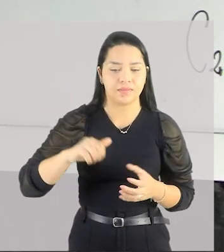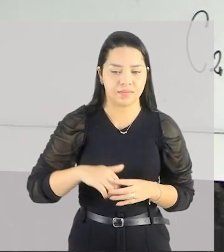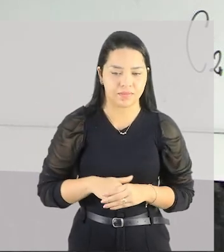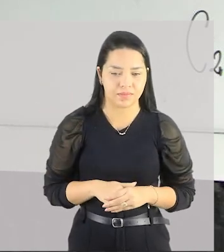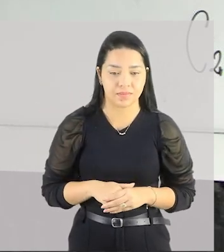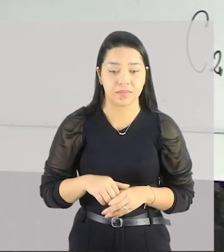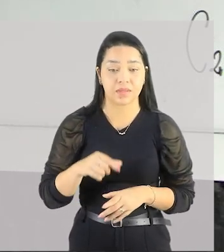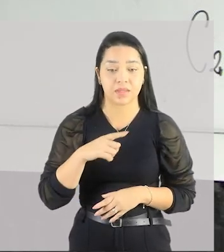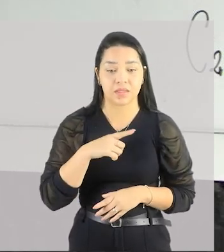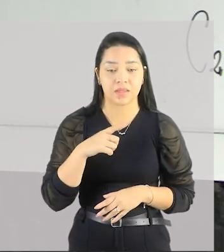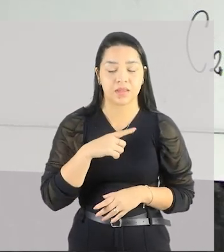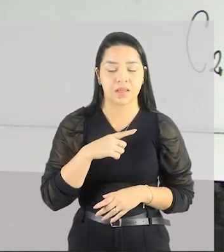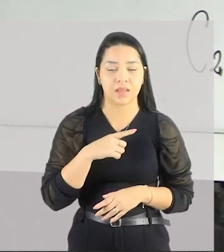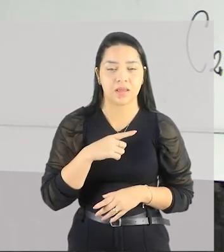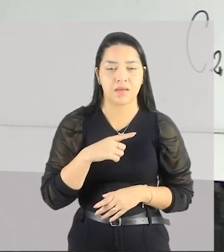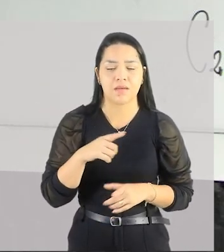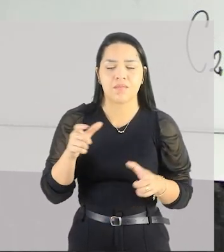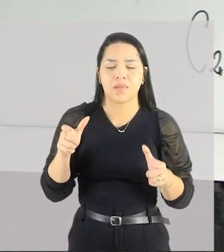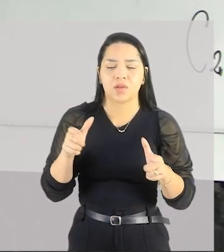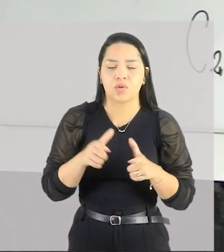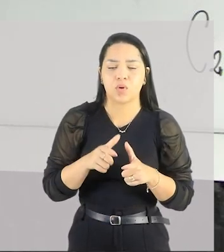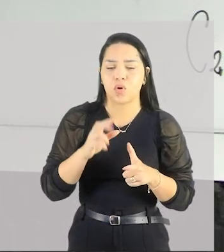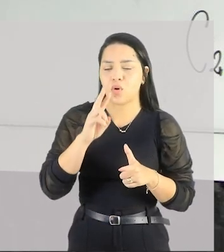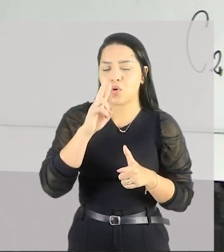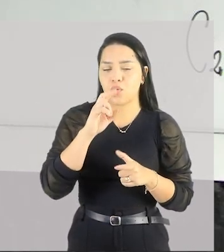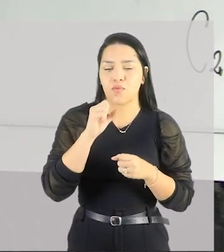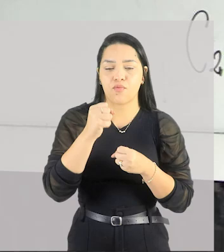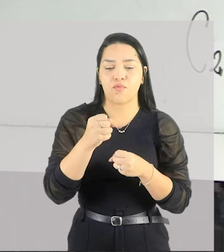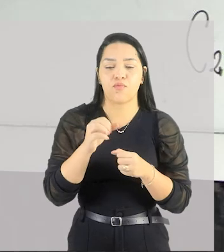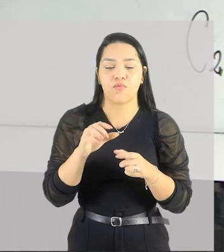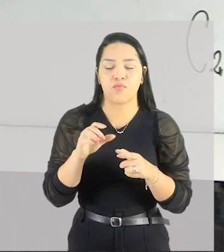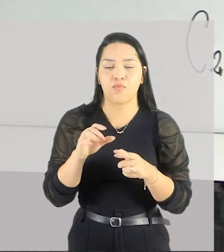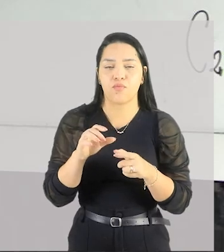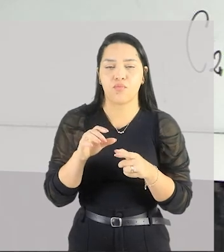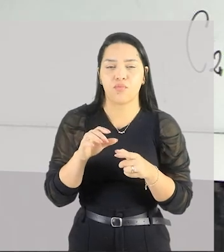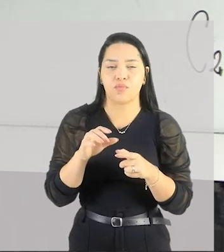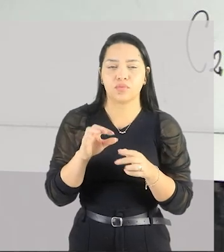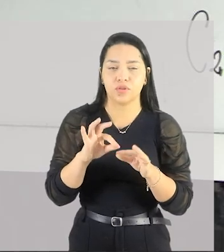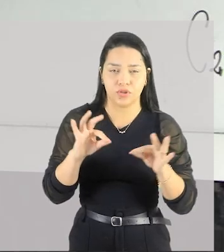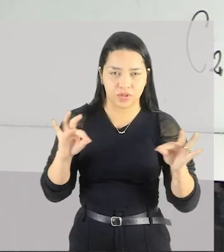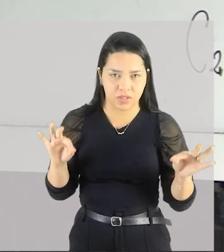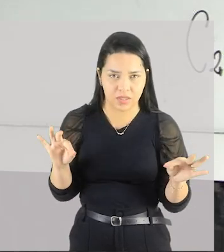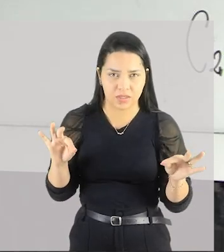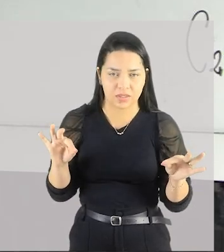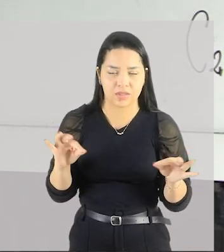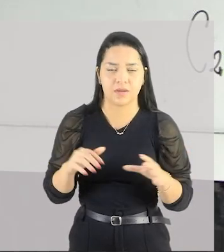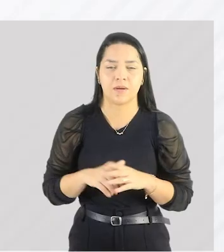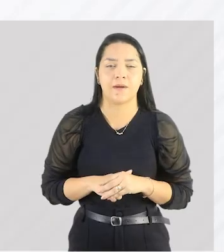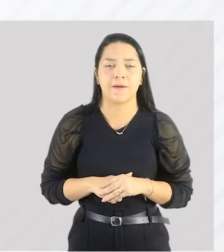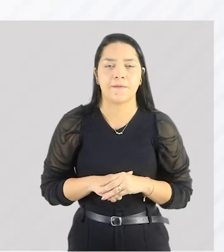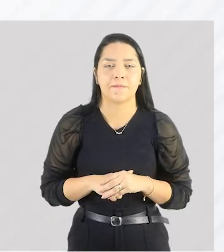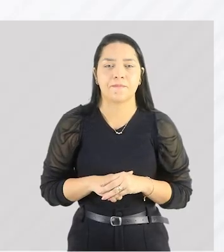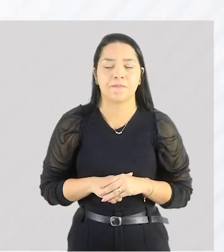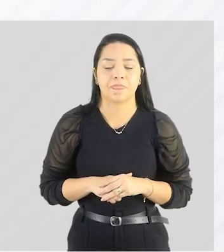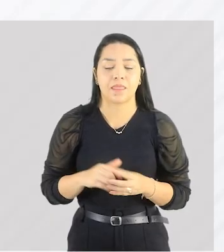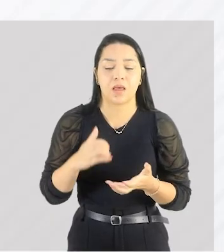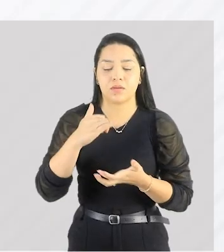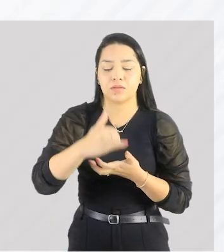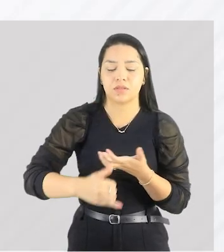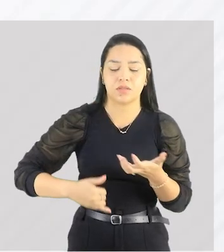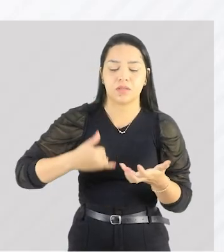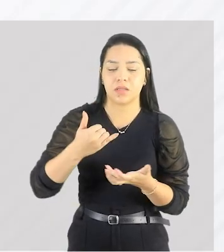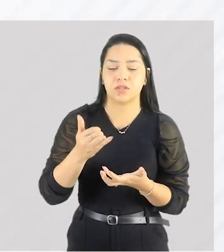ordem decrescente da distância da Terra, ou seja, A é o mais distante e